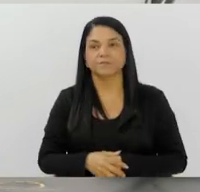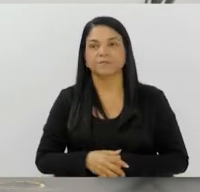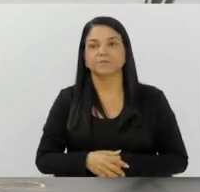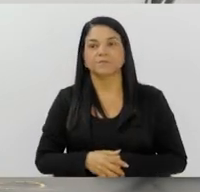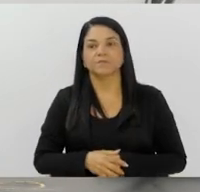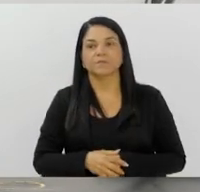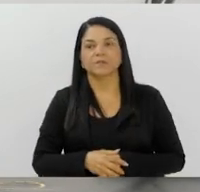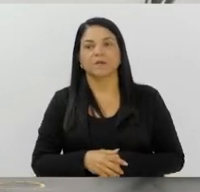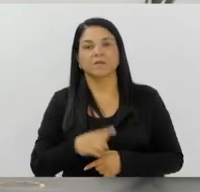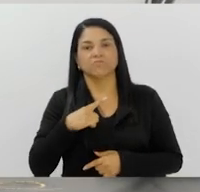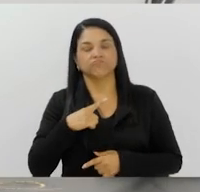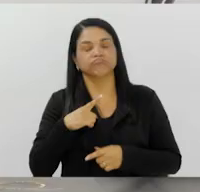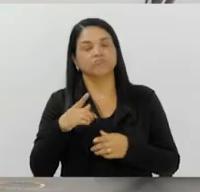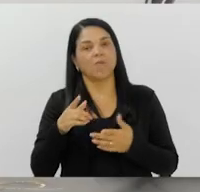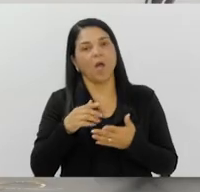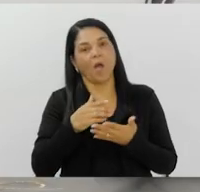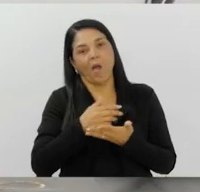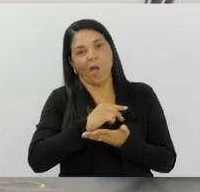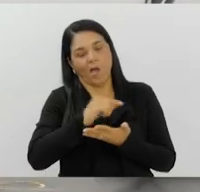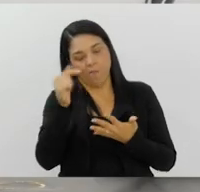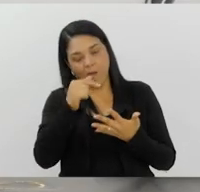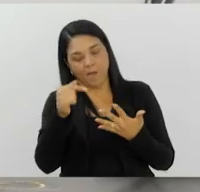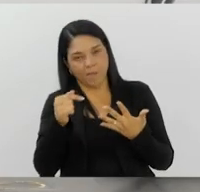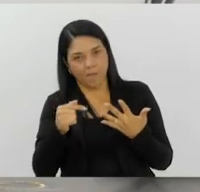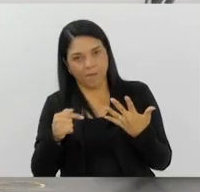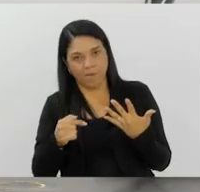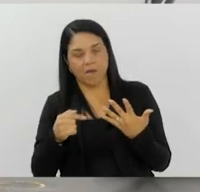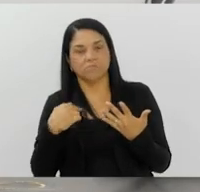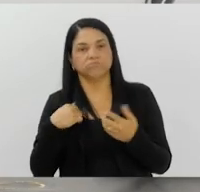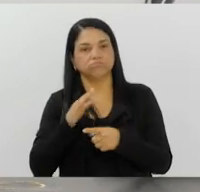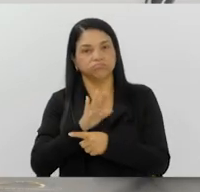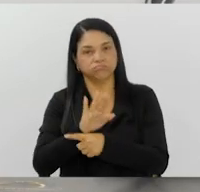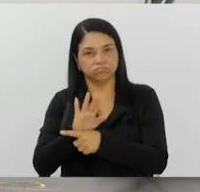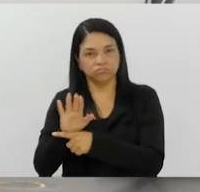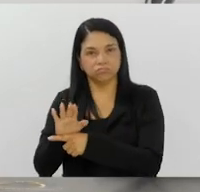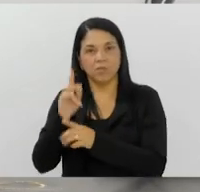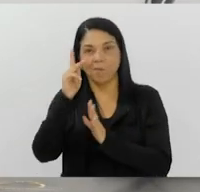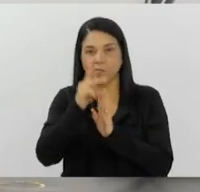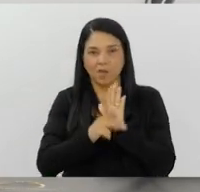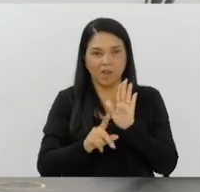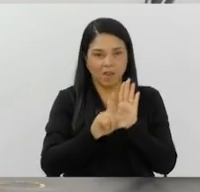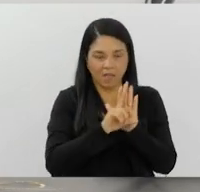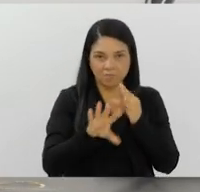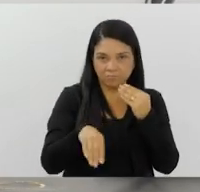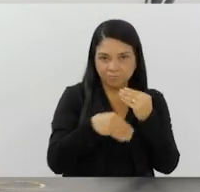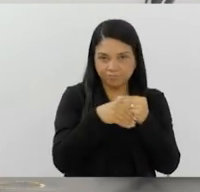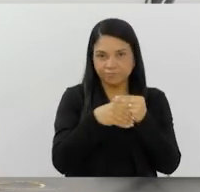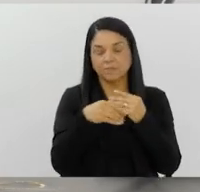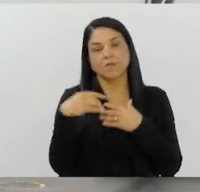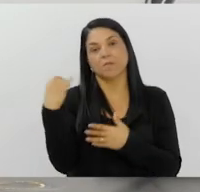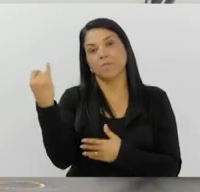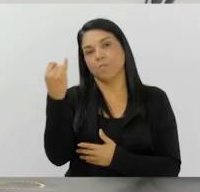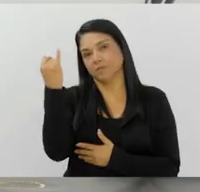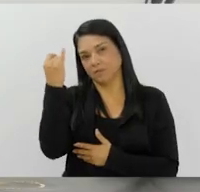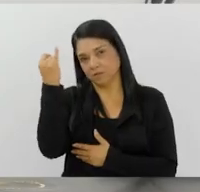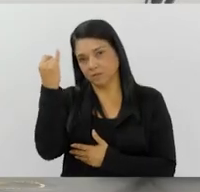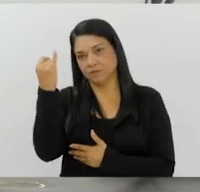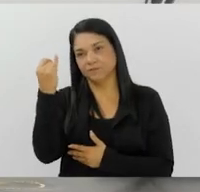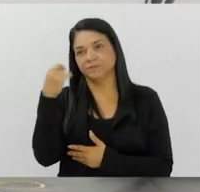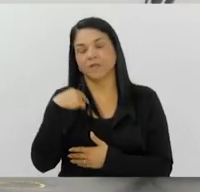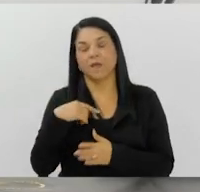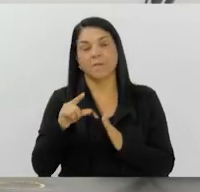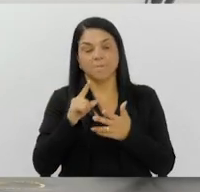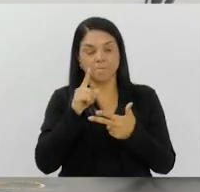trago aqui algumas contribuições que eu consegui ler do projeto de lei que é um projeto bastante importante eh a